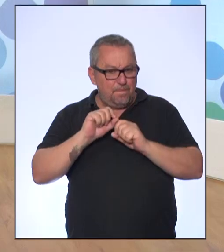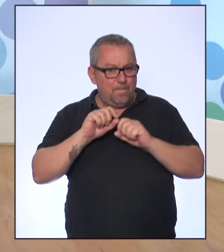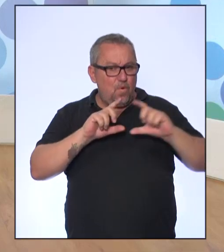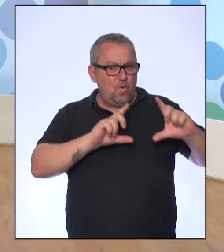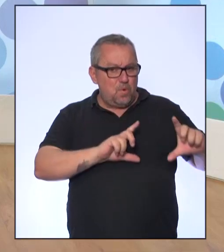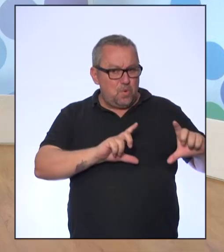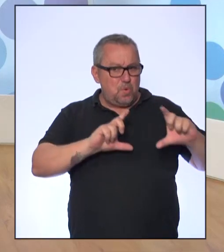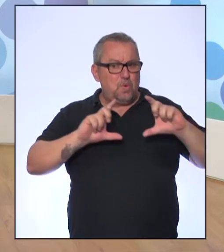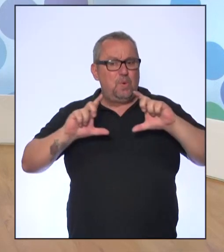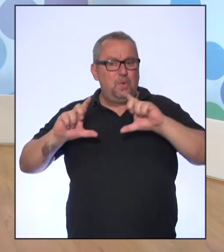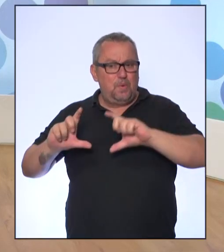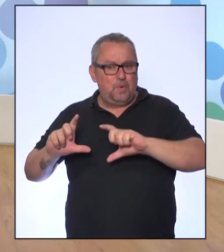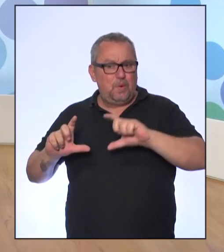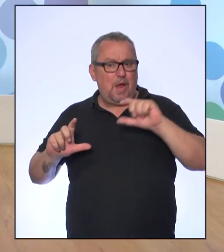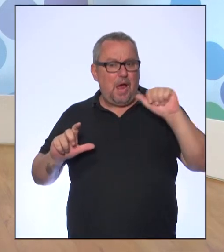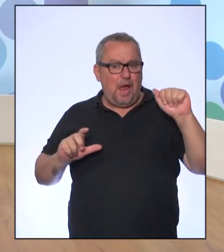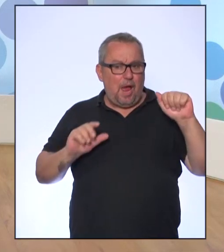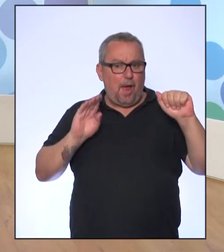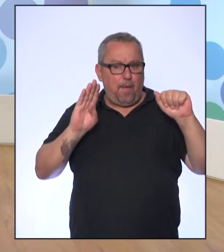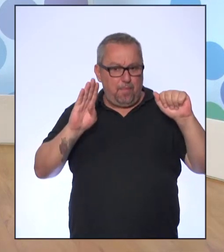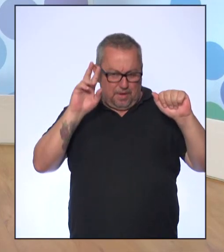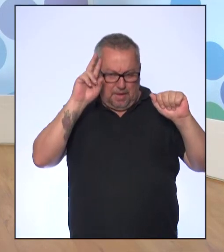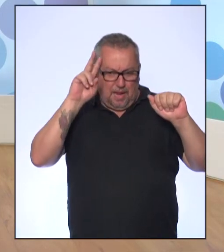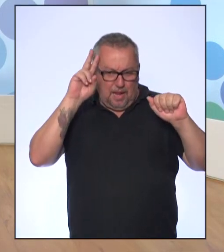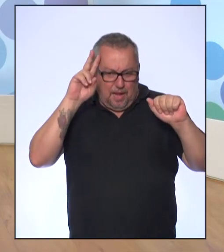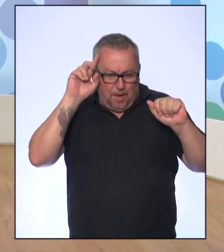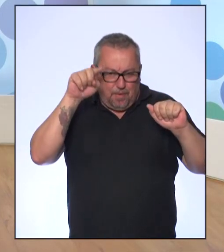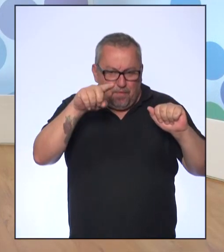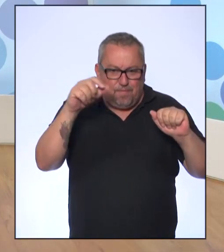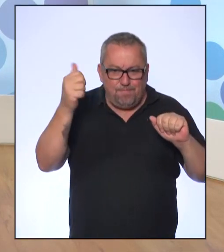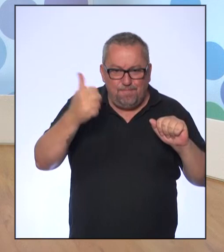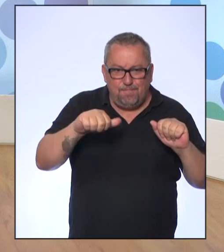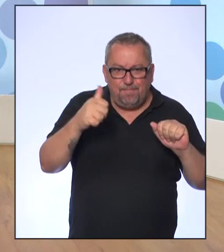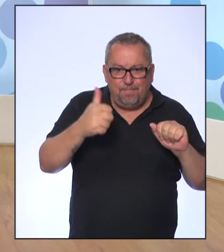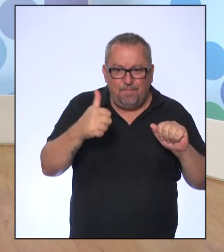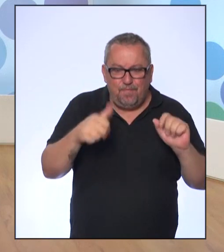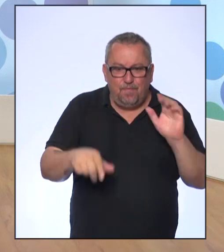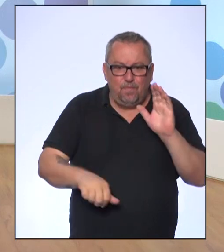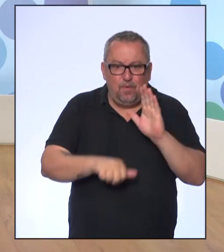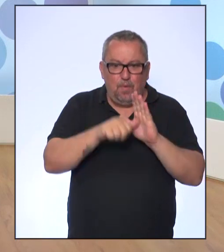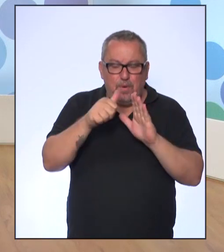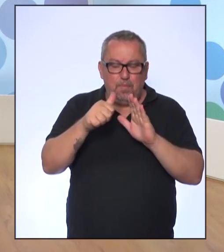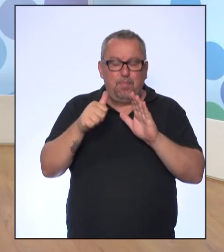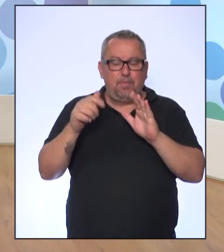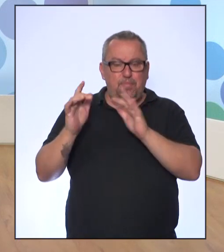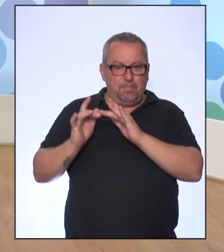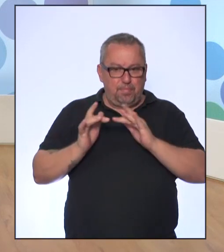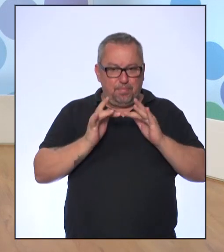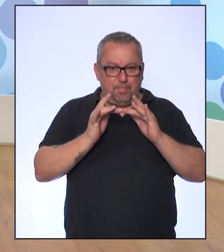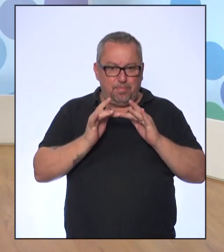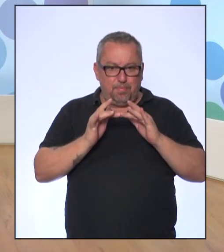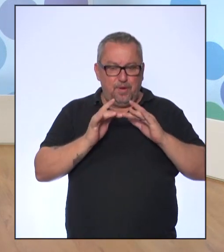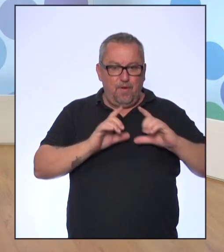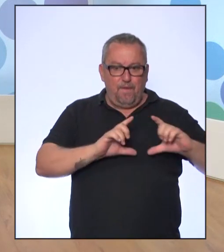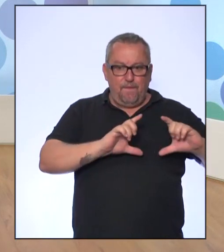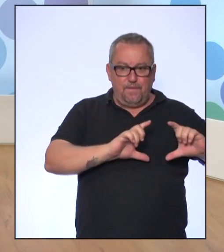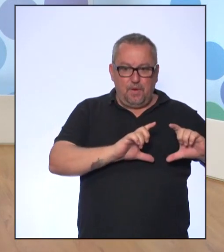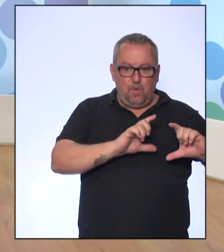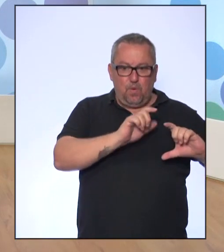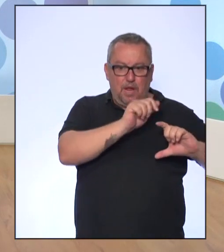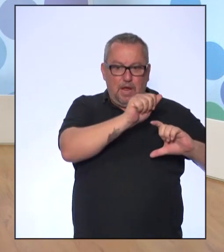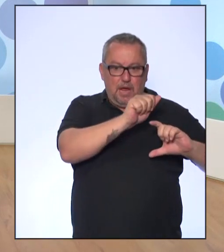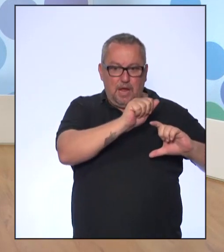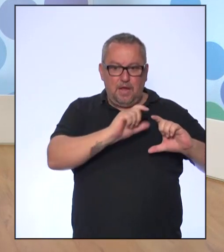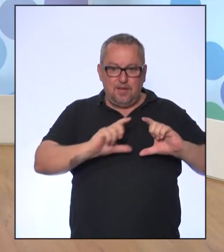que foram colocadas para vocês analisarem ali na primeira interação, da figura A e da figura